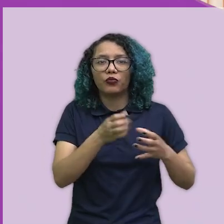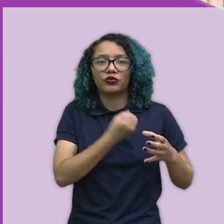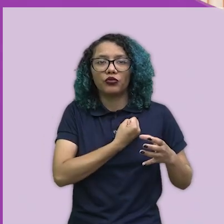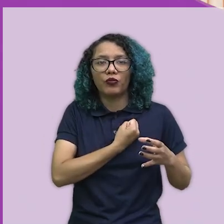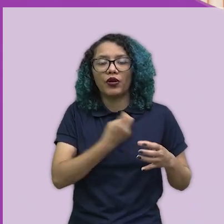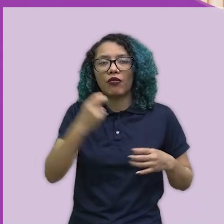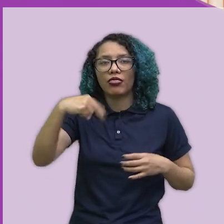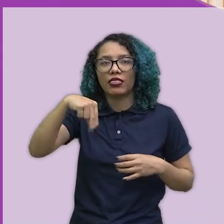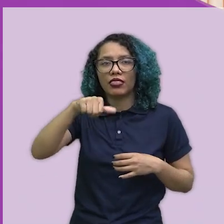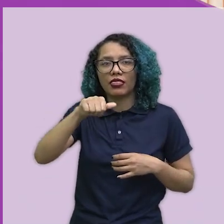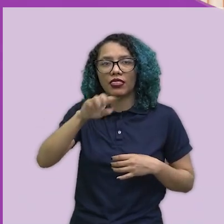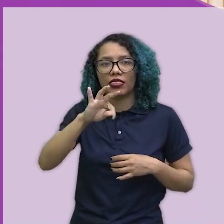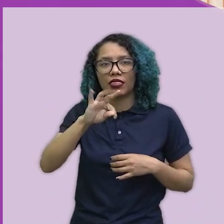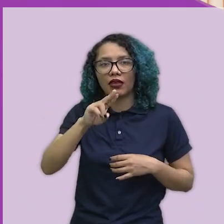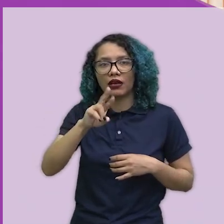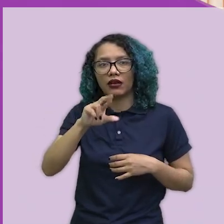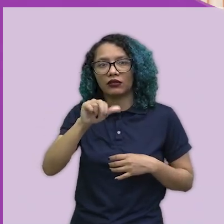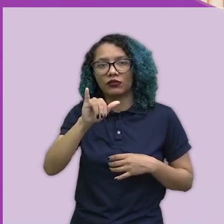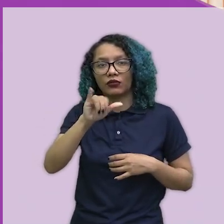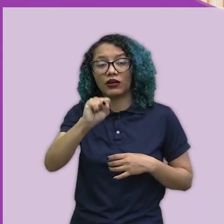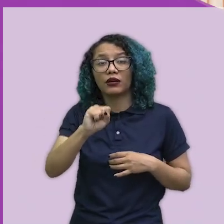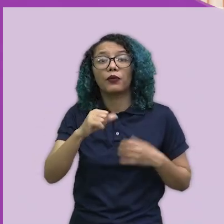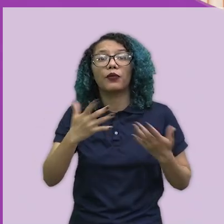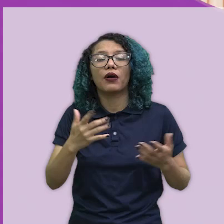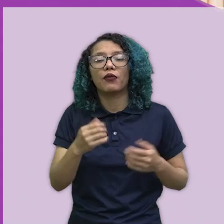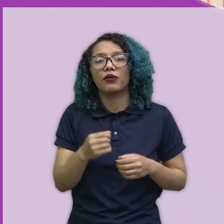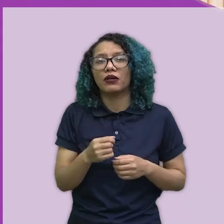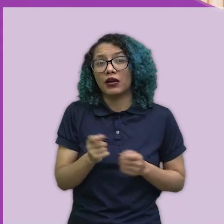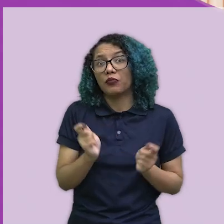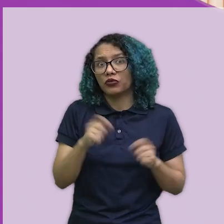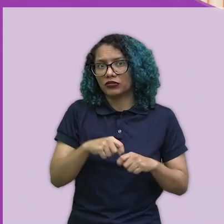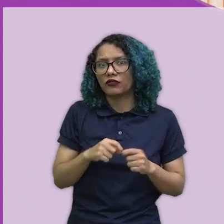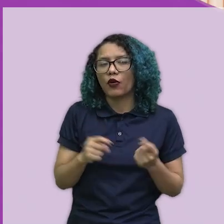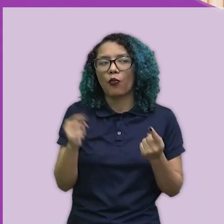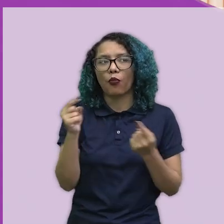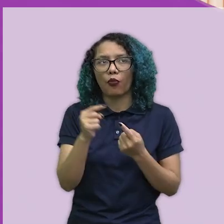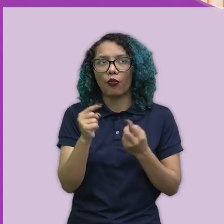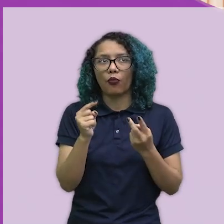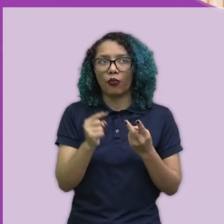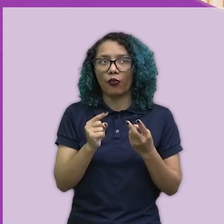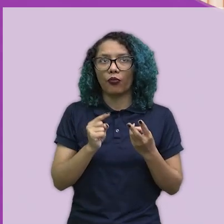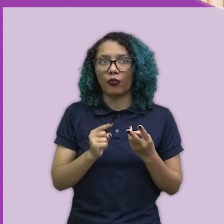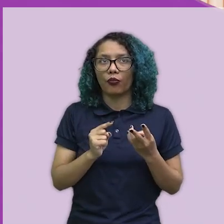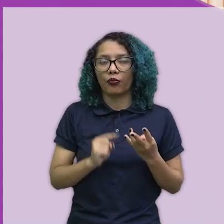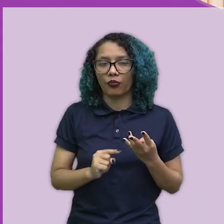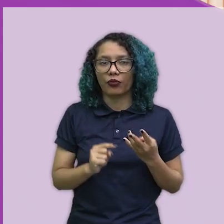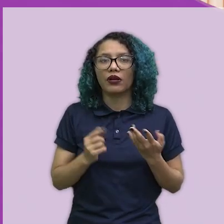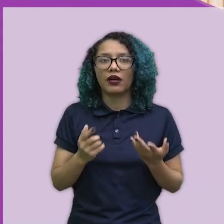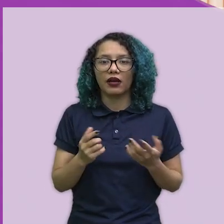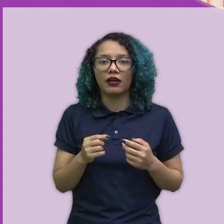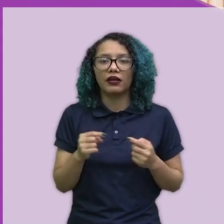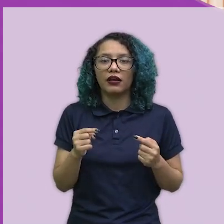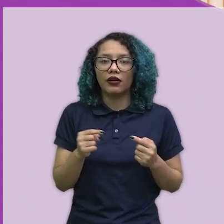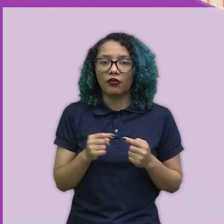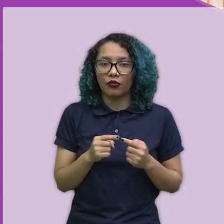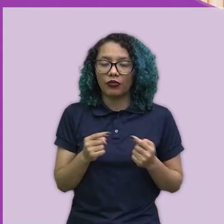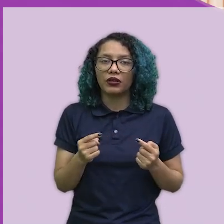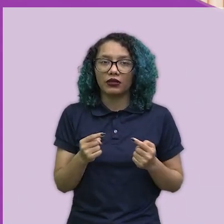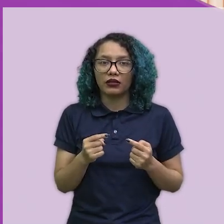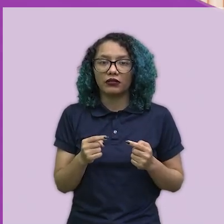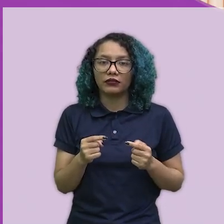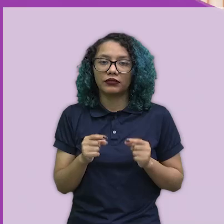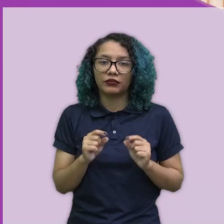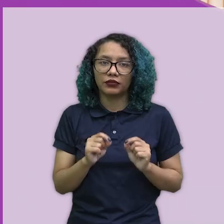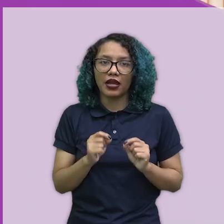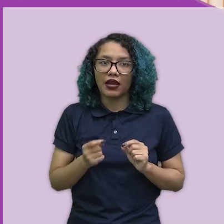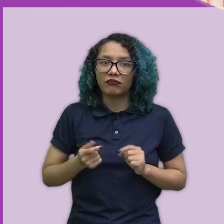números naturais? São aqueles que a gente consegue contar, né? Então, esses números naturais eles são infinitos.